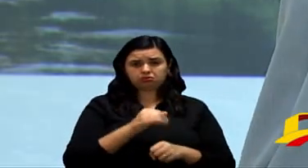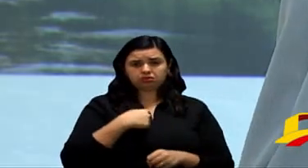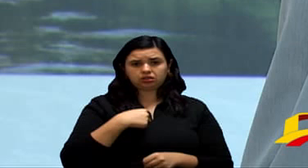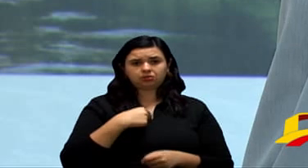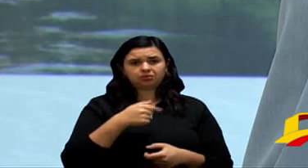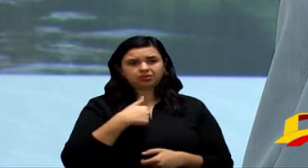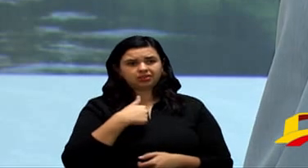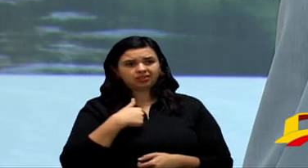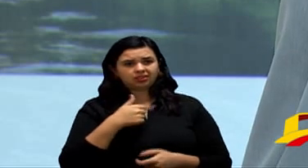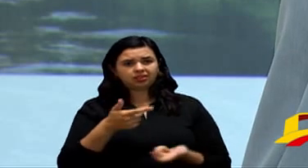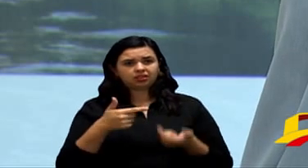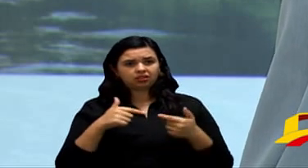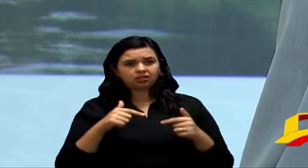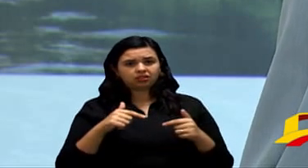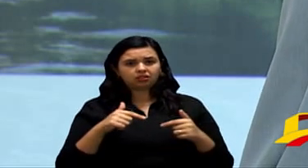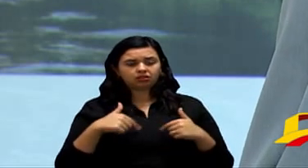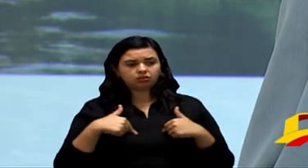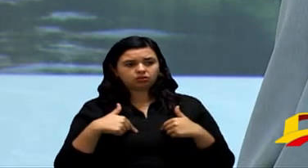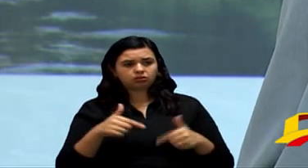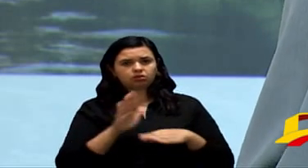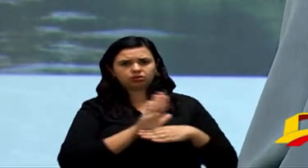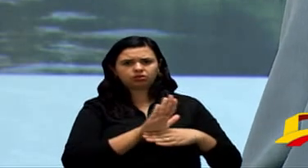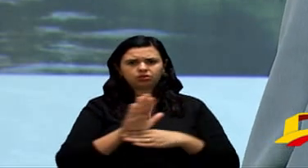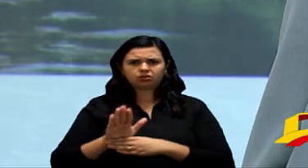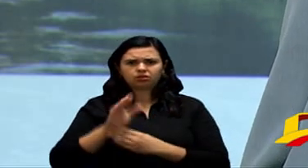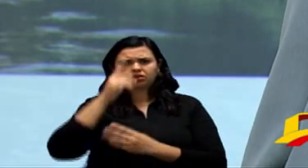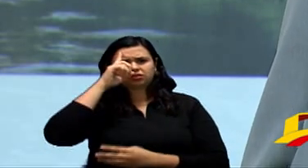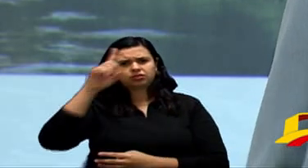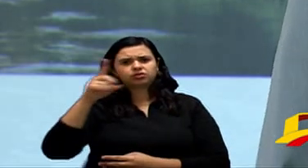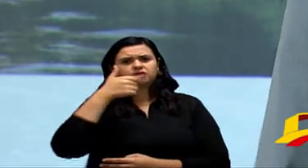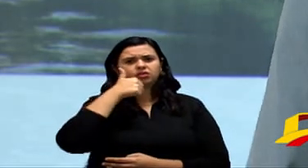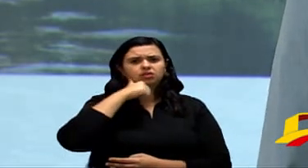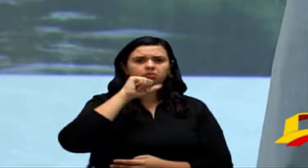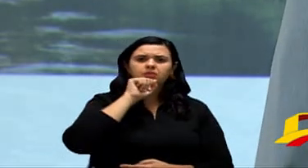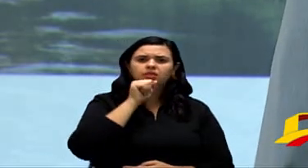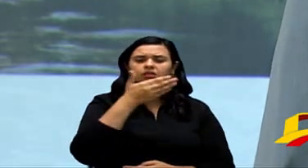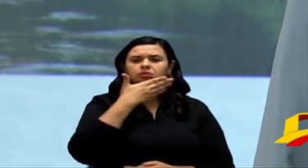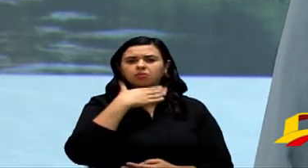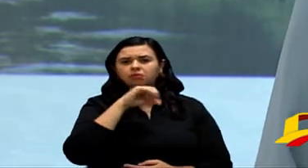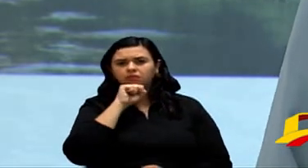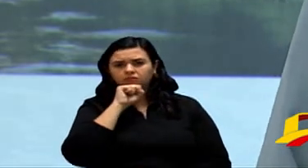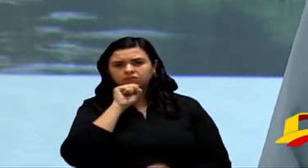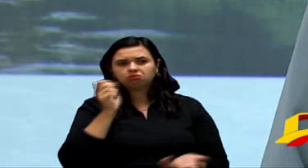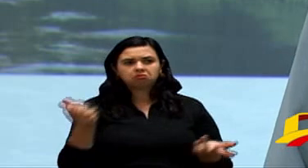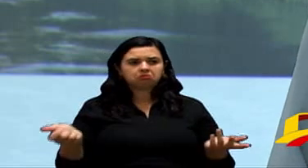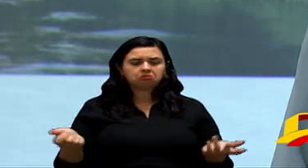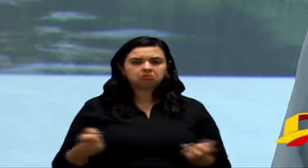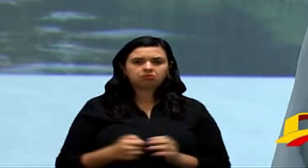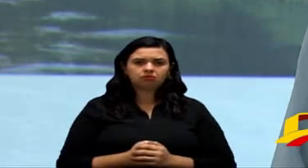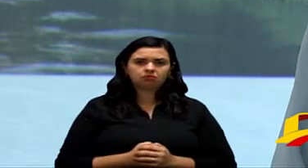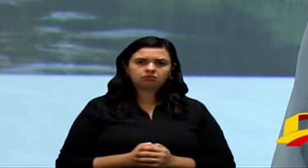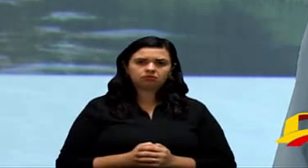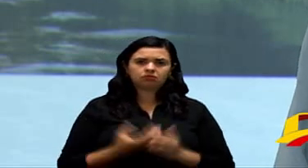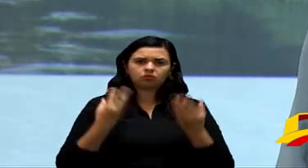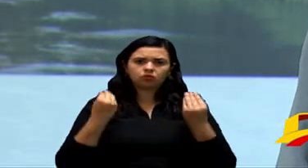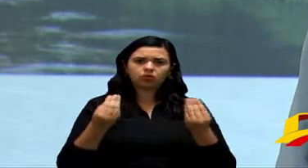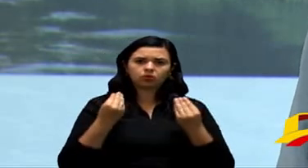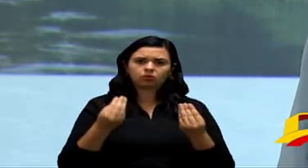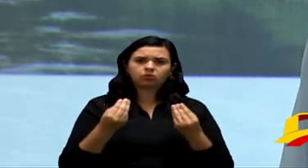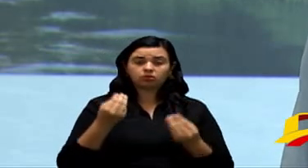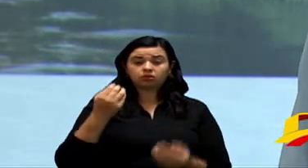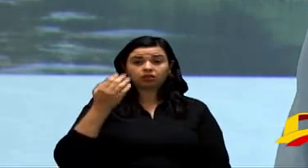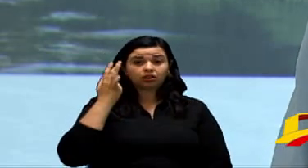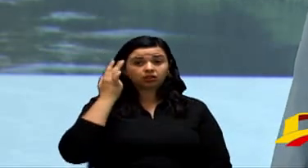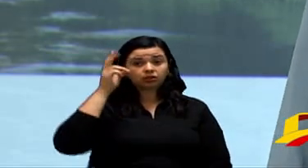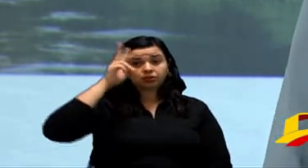o Dia dos Pais e das Mães Olha que ponto nós chegamos e eu lembro que o vereador França